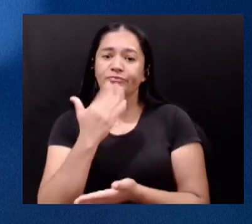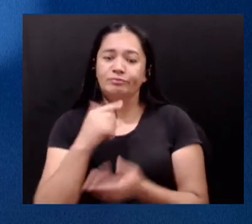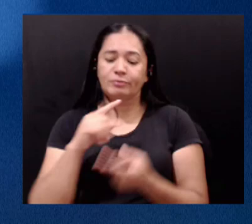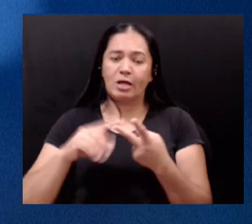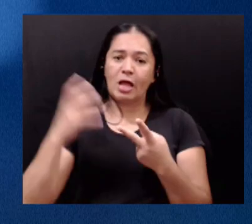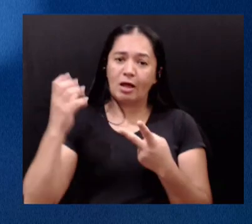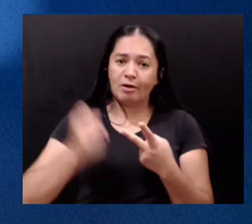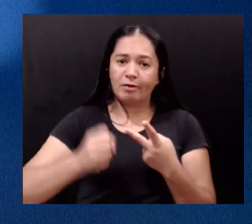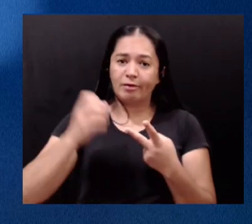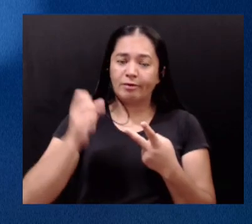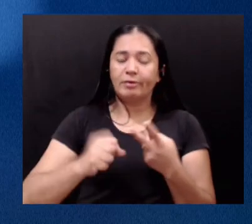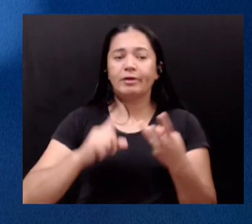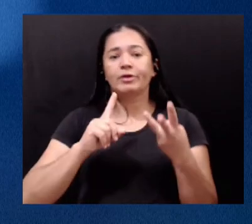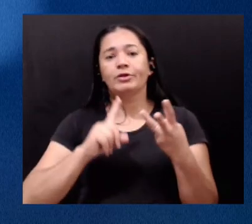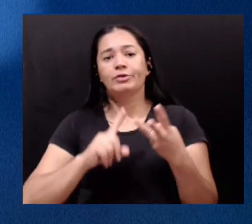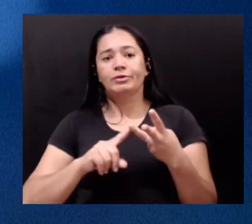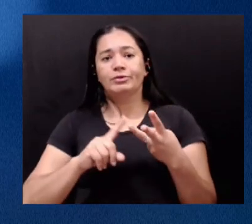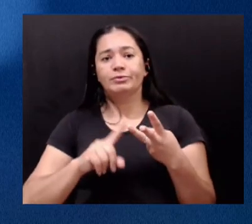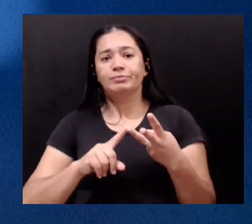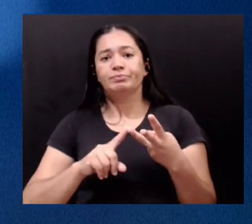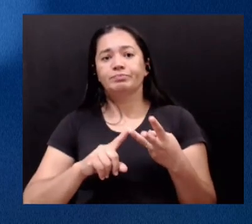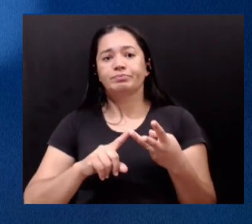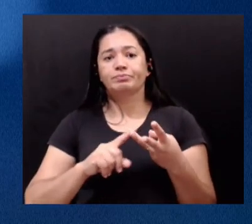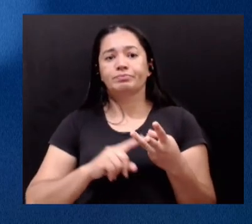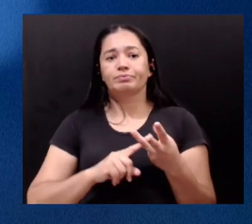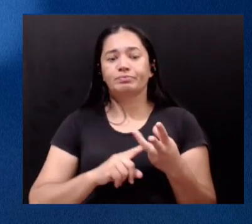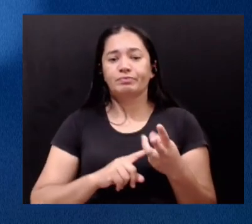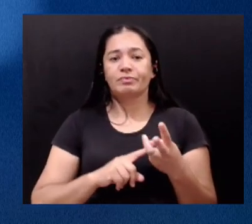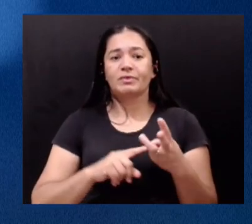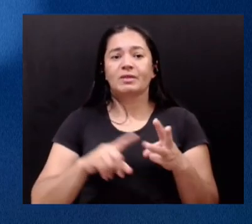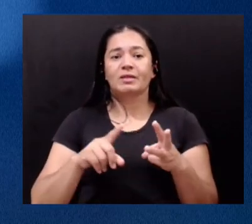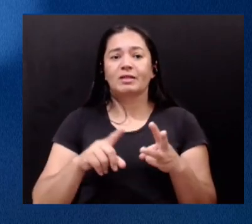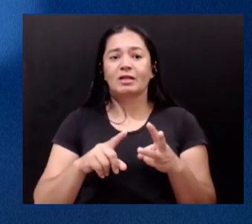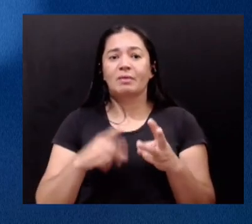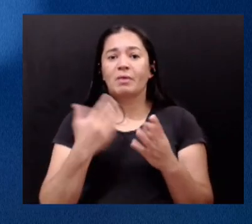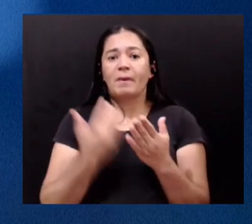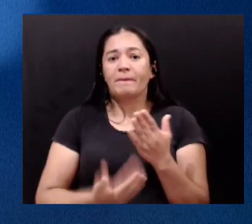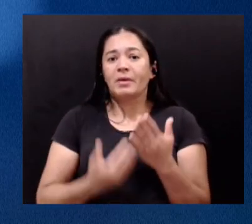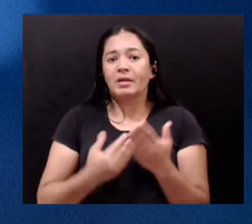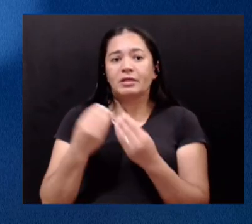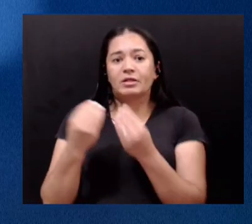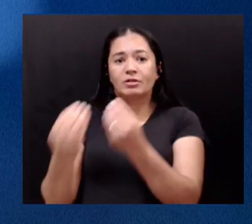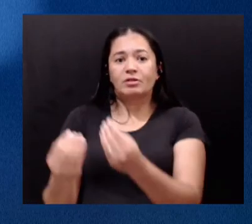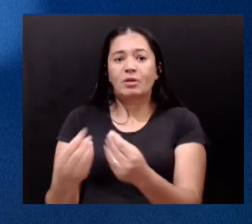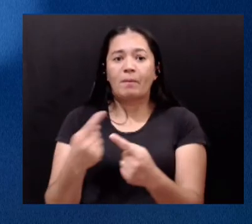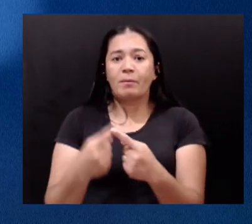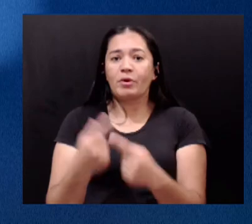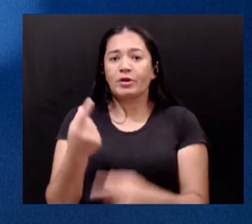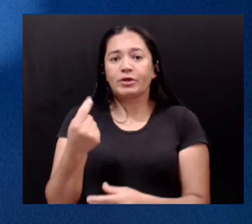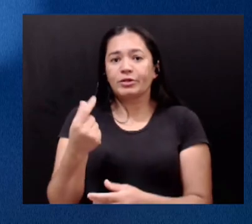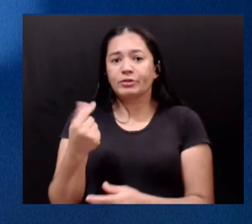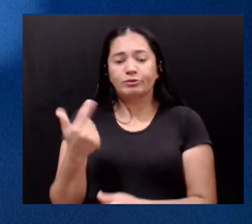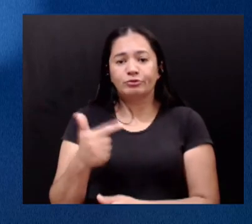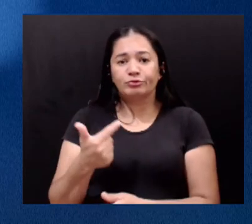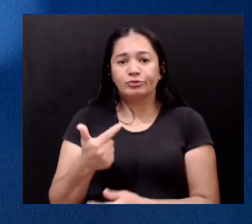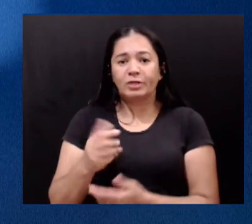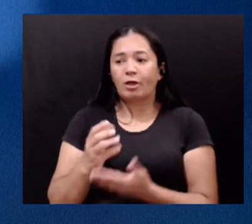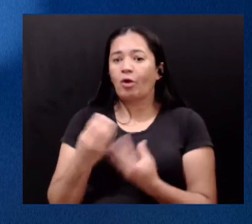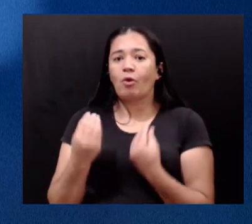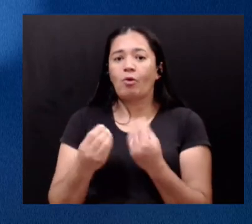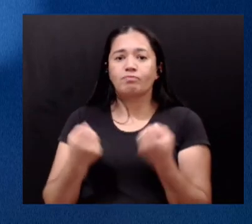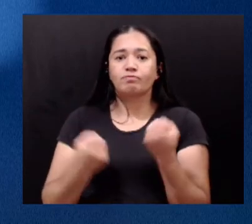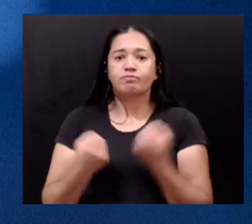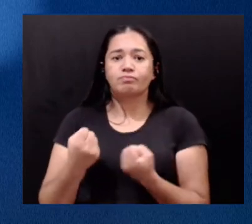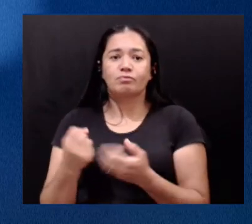distribuir. E estou perdendo doação por falta de financeiro que a gente não tem. Eu estou morrendo de